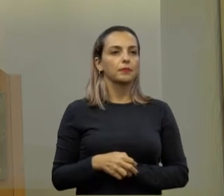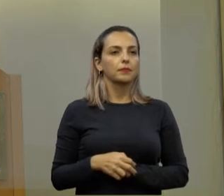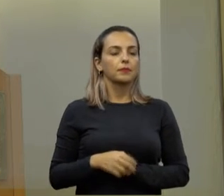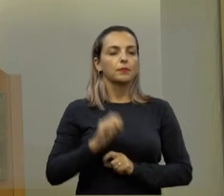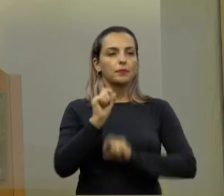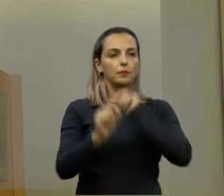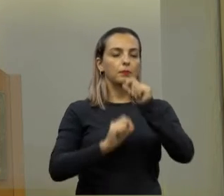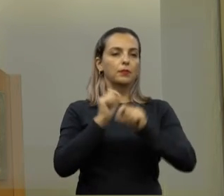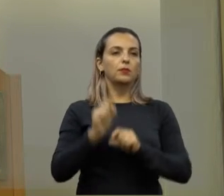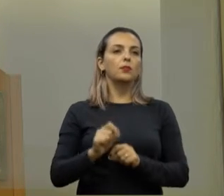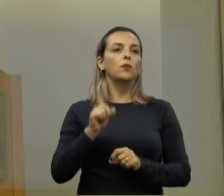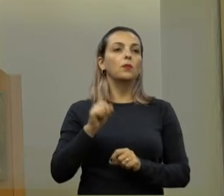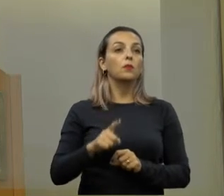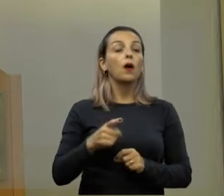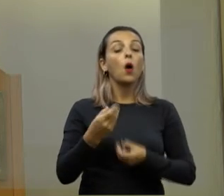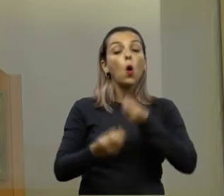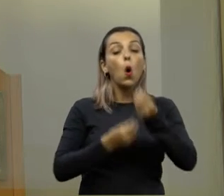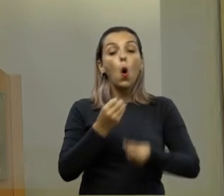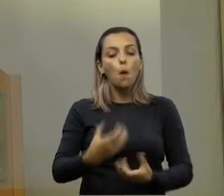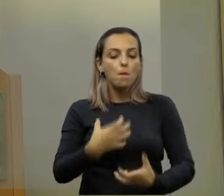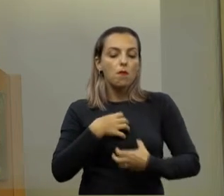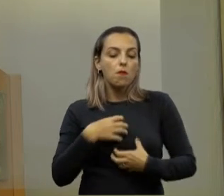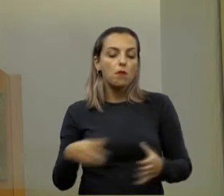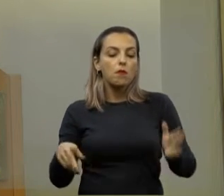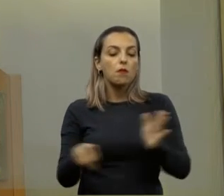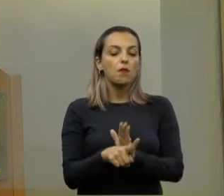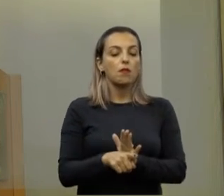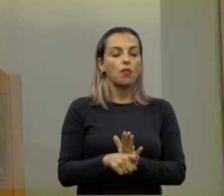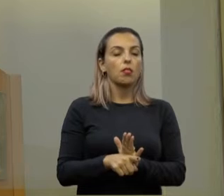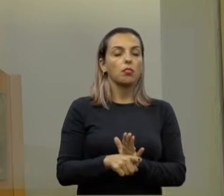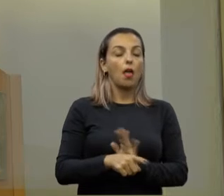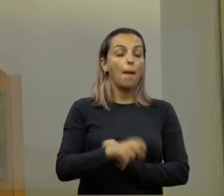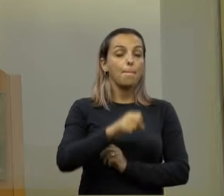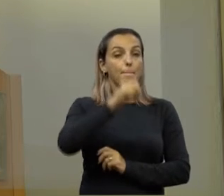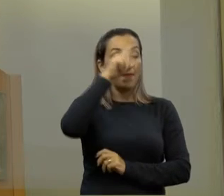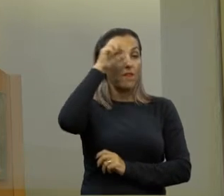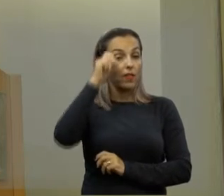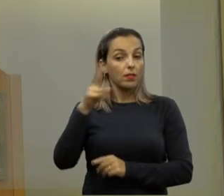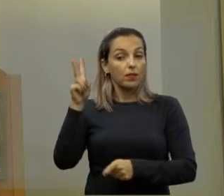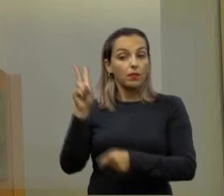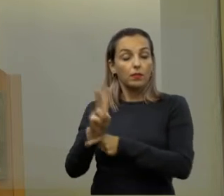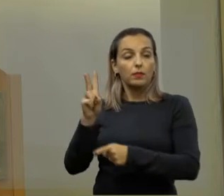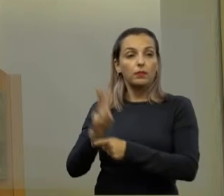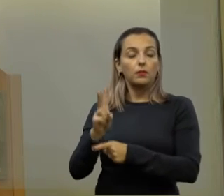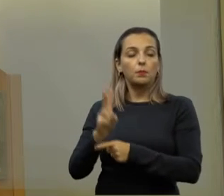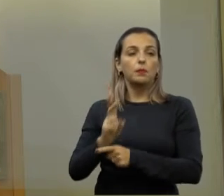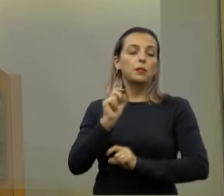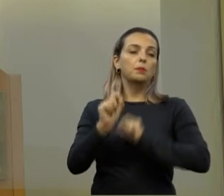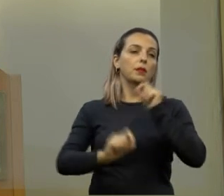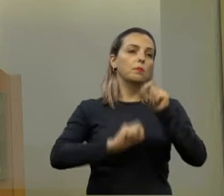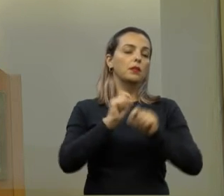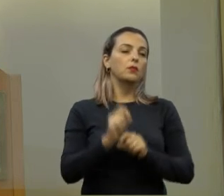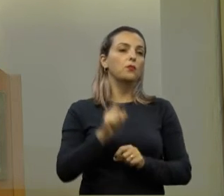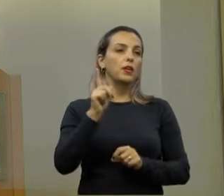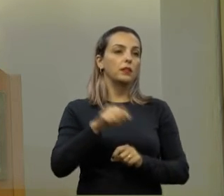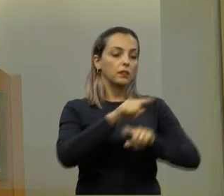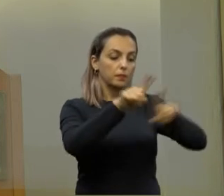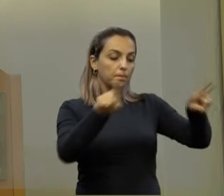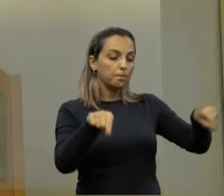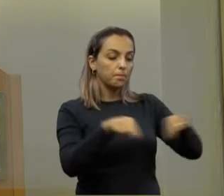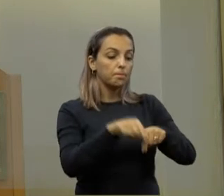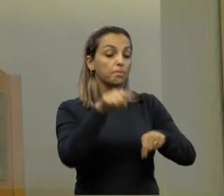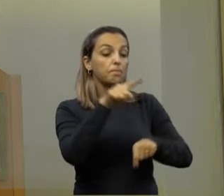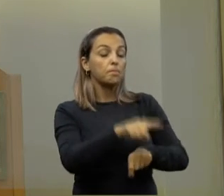caminhos para que a prefeitura possa limpar que a prefeitura possa cuidar de um de um imóvel que está embargado